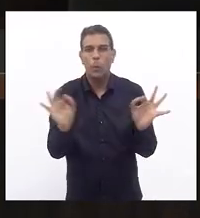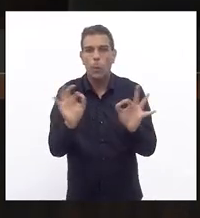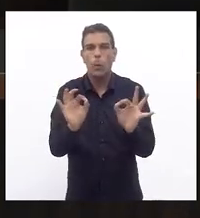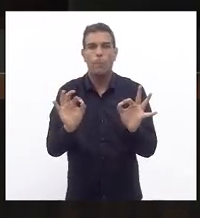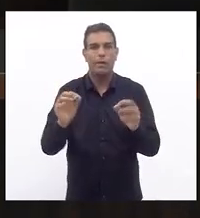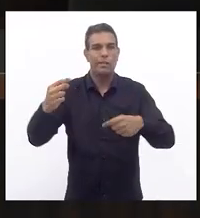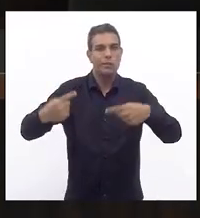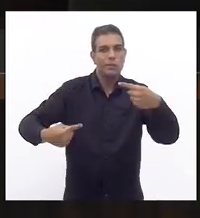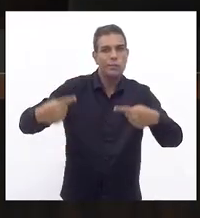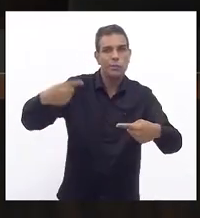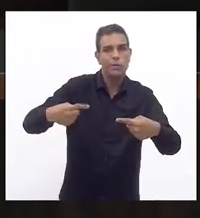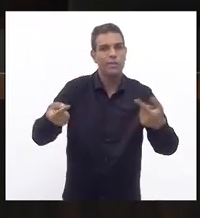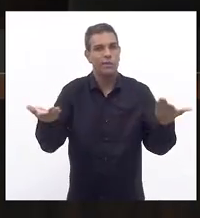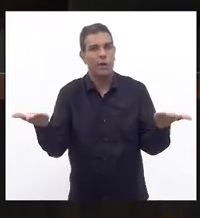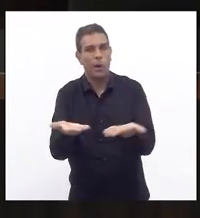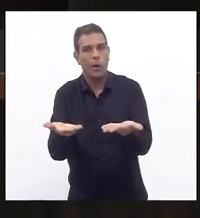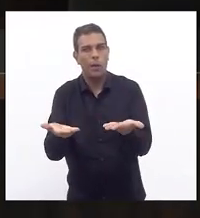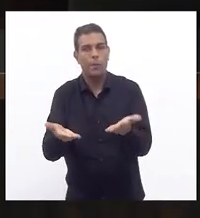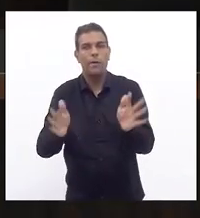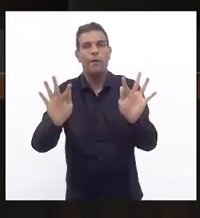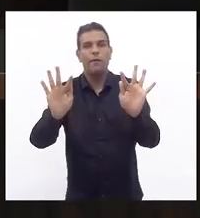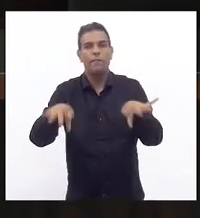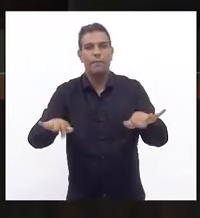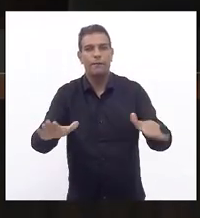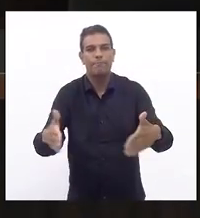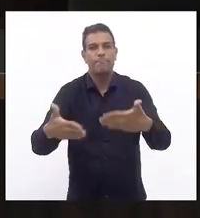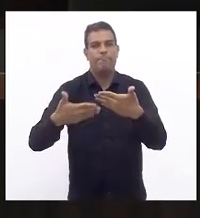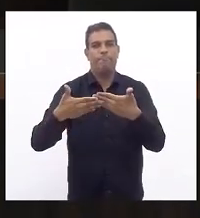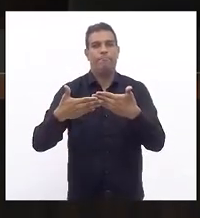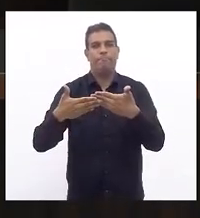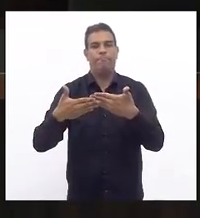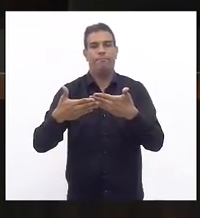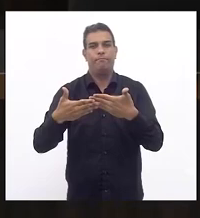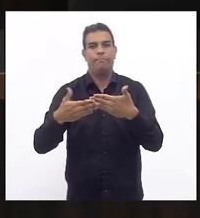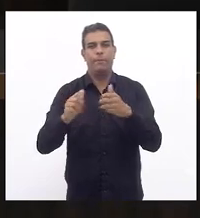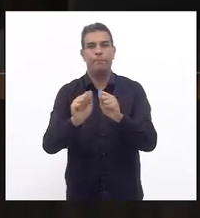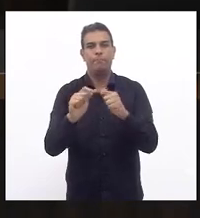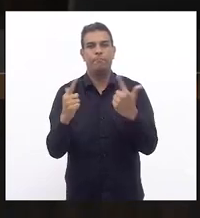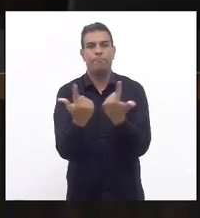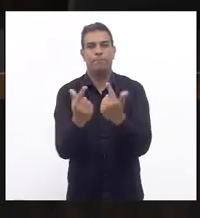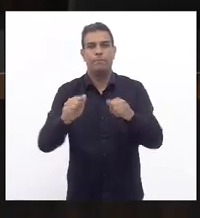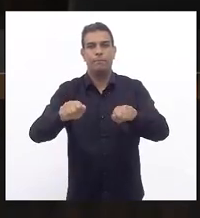tratar, está encerrada a presente sessão.